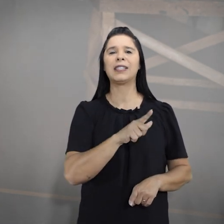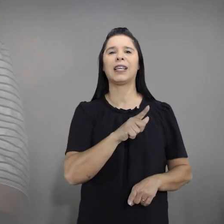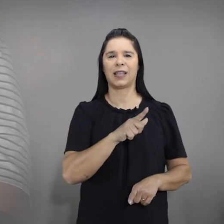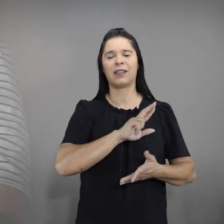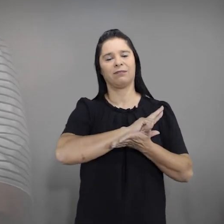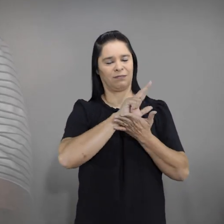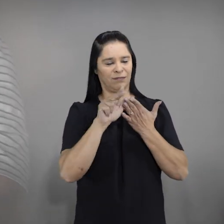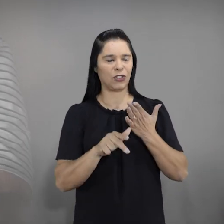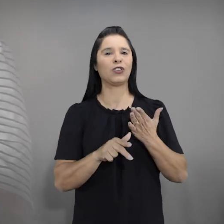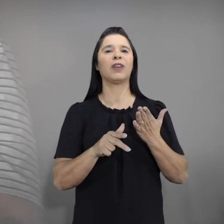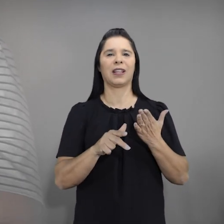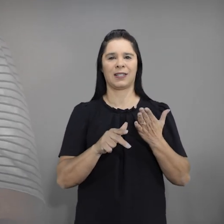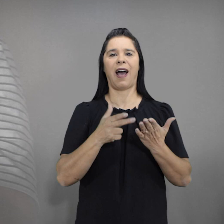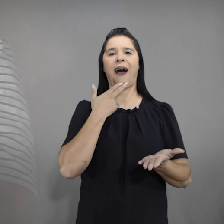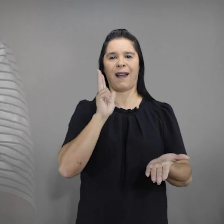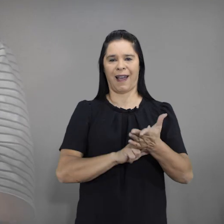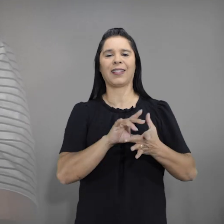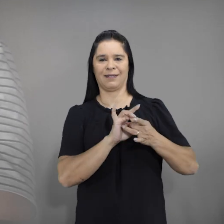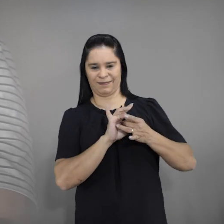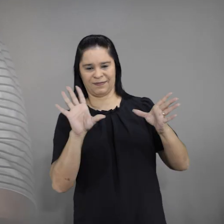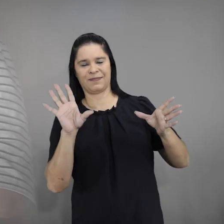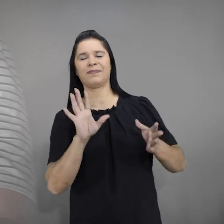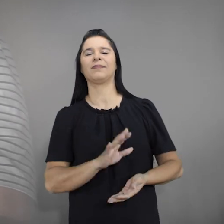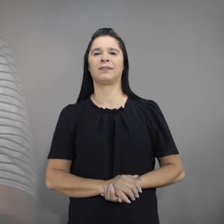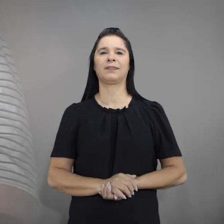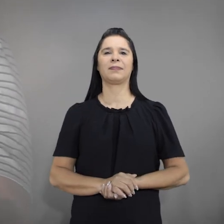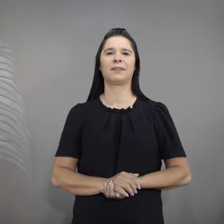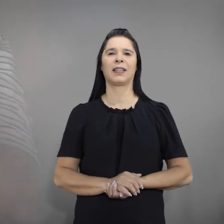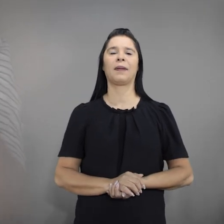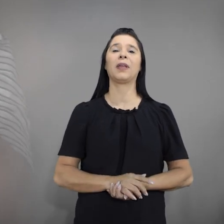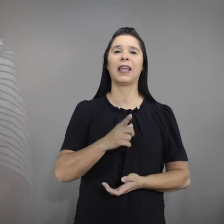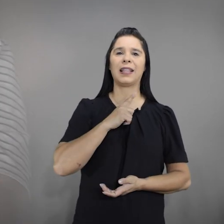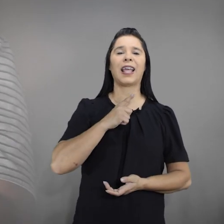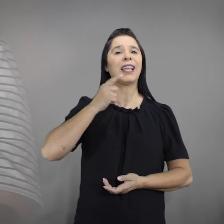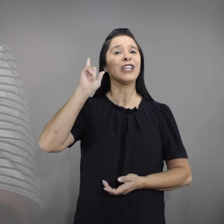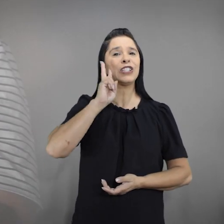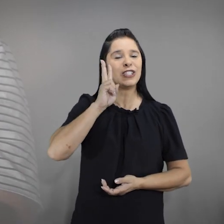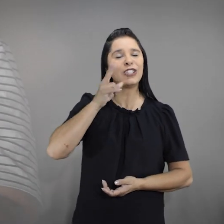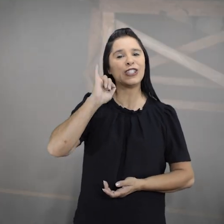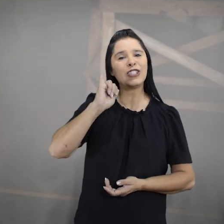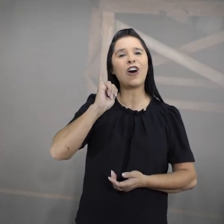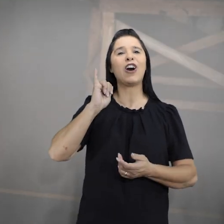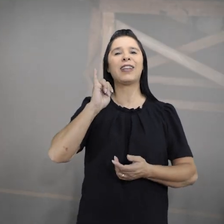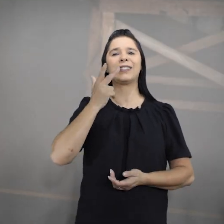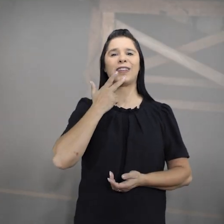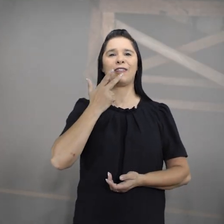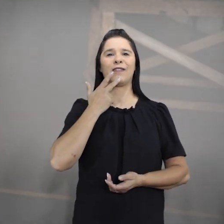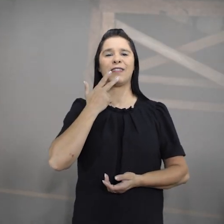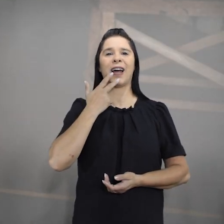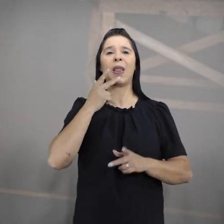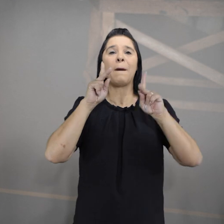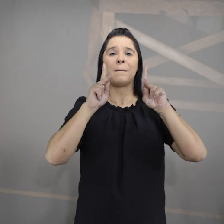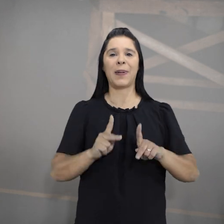formas diversas adquirir a sua liberdade. E há relatos, inclusive, né, por exemplo, de